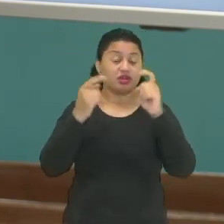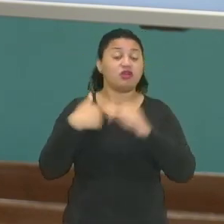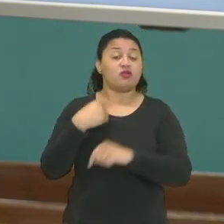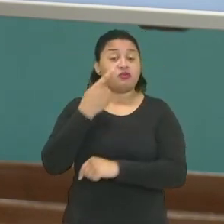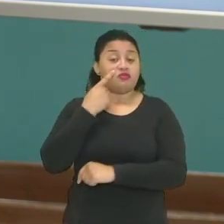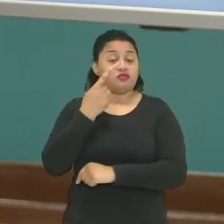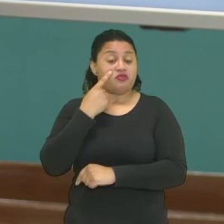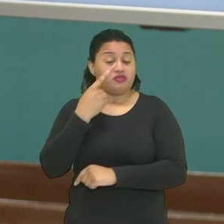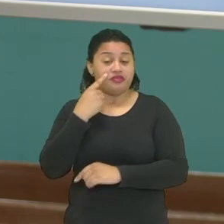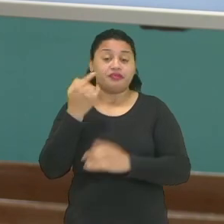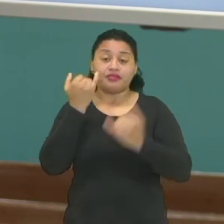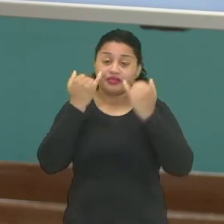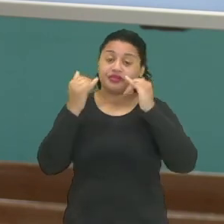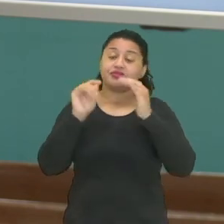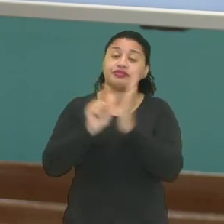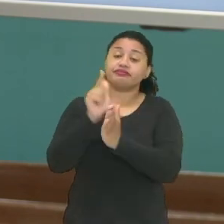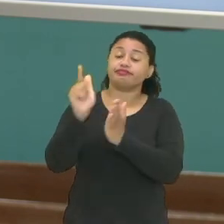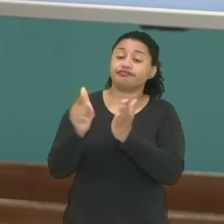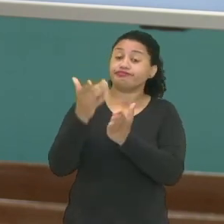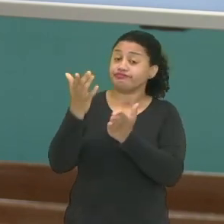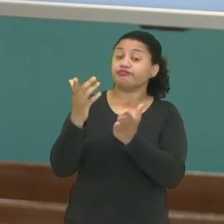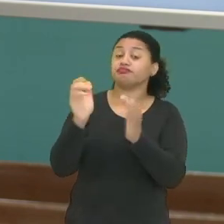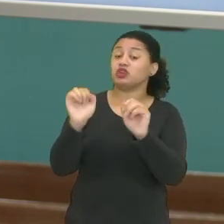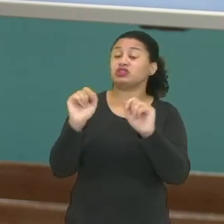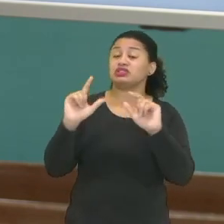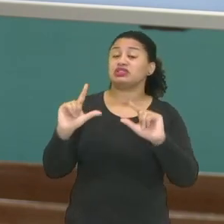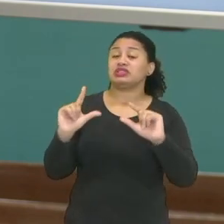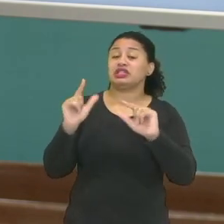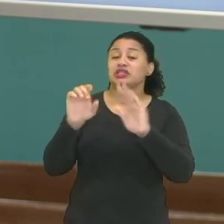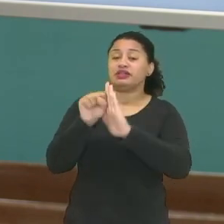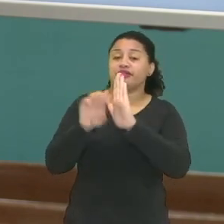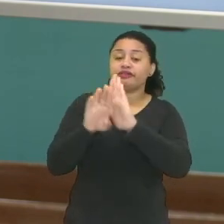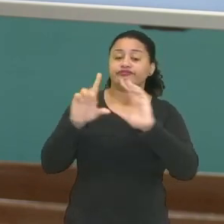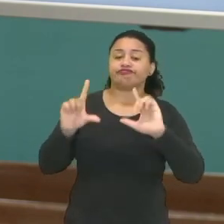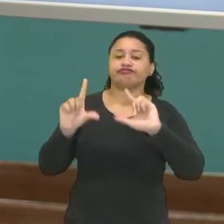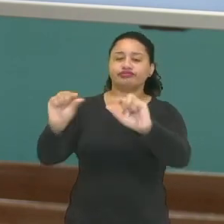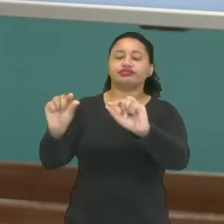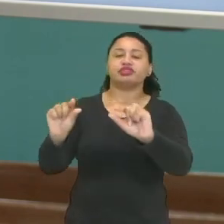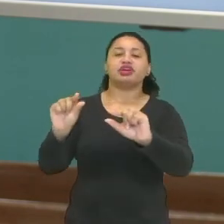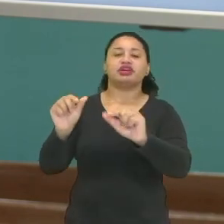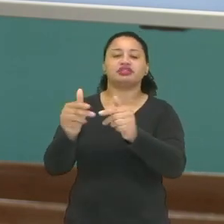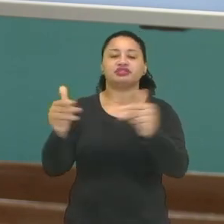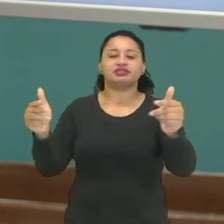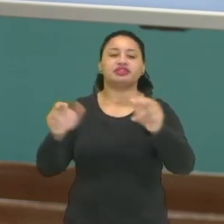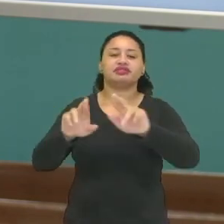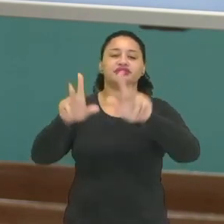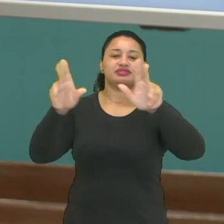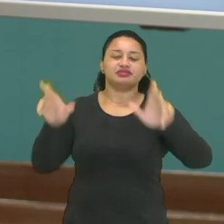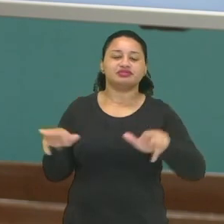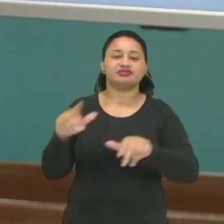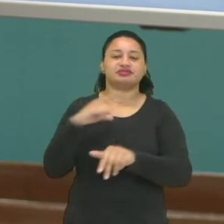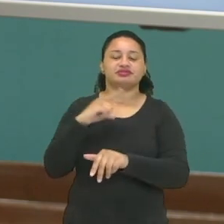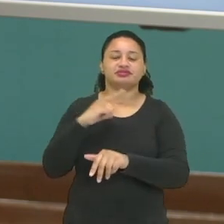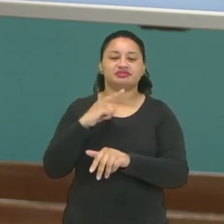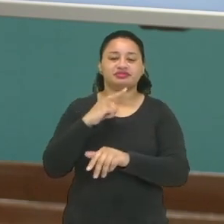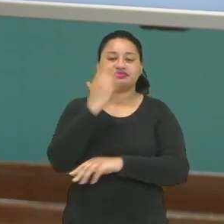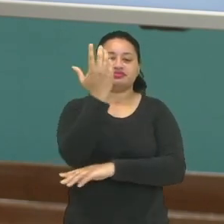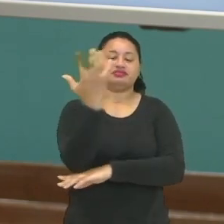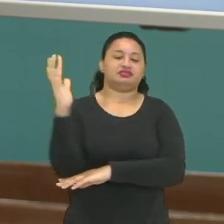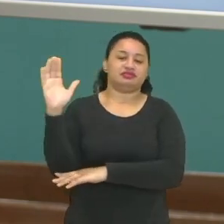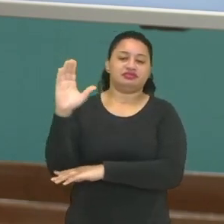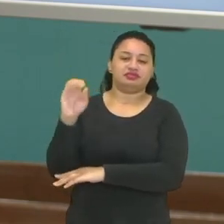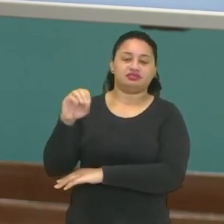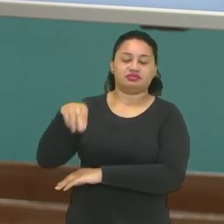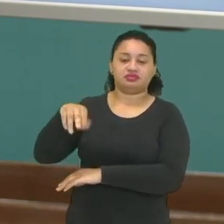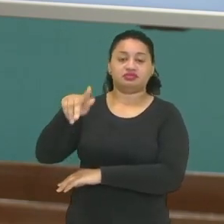ali, dentro desse século pode ser que diminua assim muito, né, a riqueza lá da biodiversidade na floresta do Congo. Isso é um